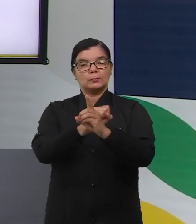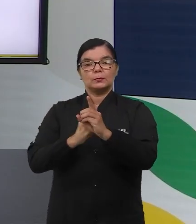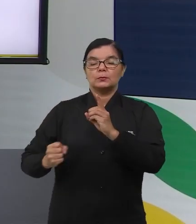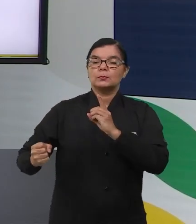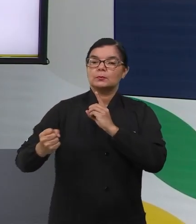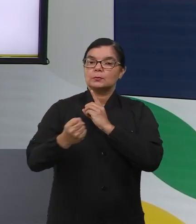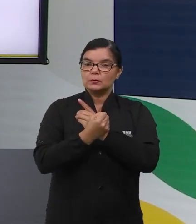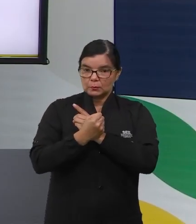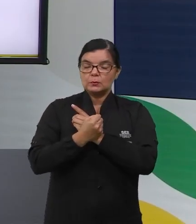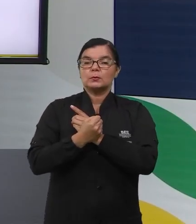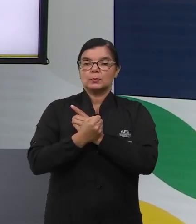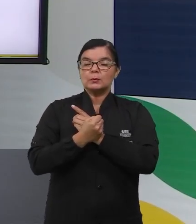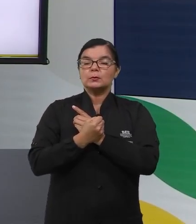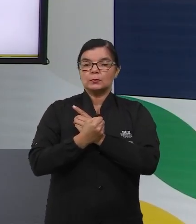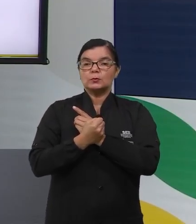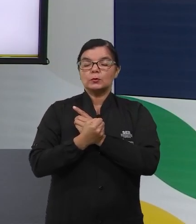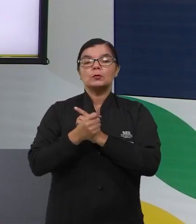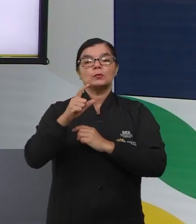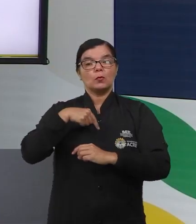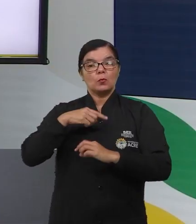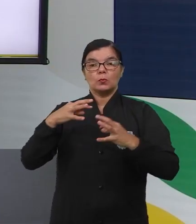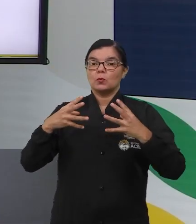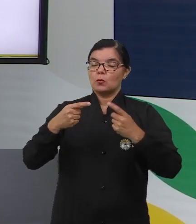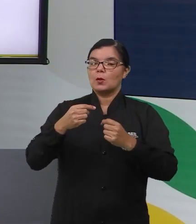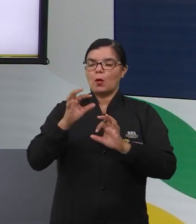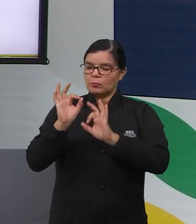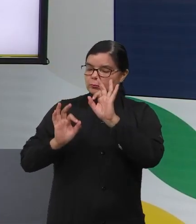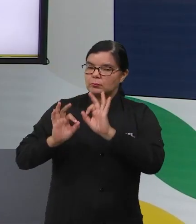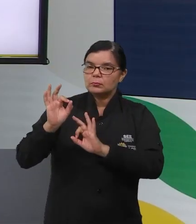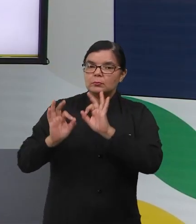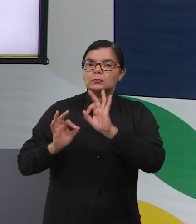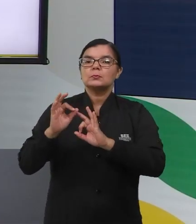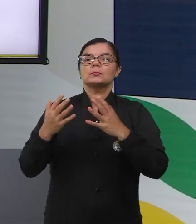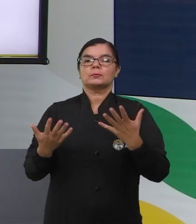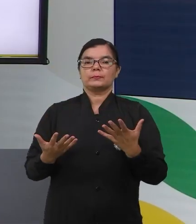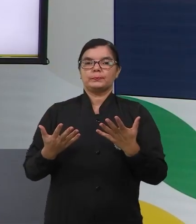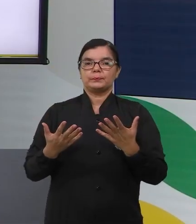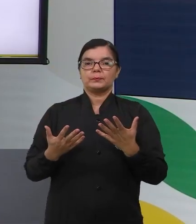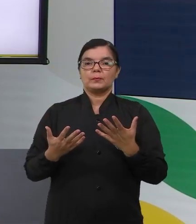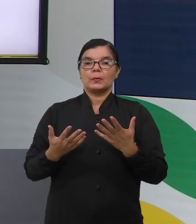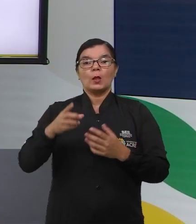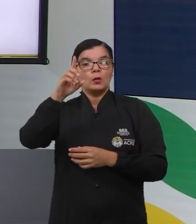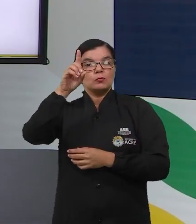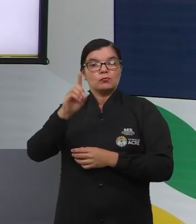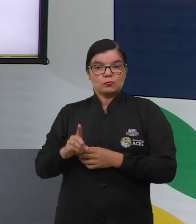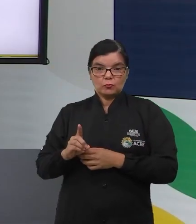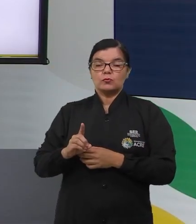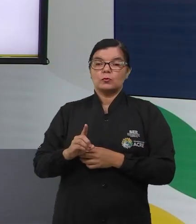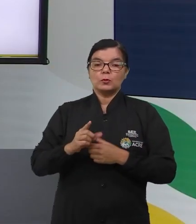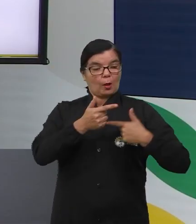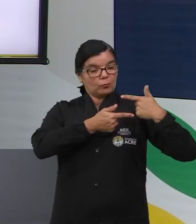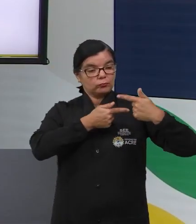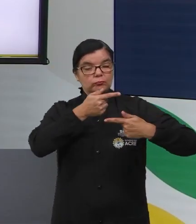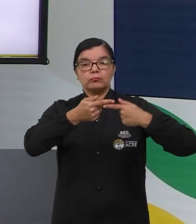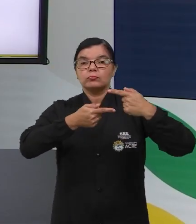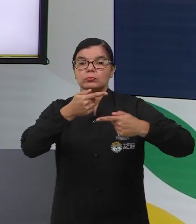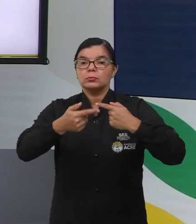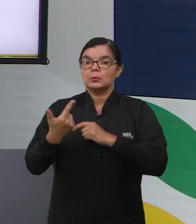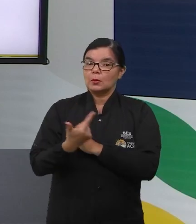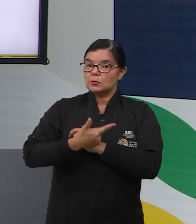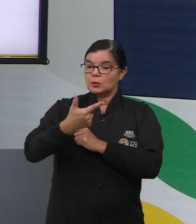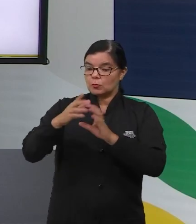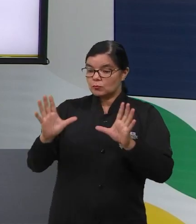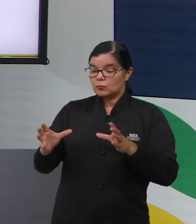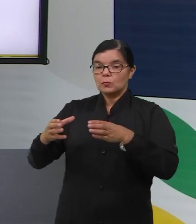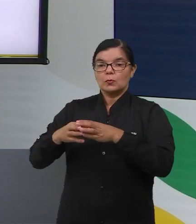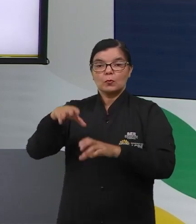social, pensando na função social. Isso, como se eu fosse organizar aqui, seria direitos de segunda geração, que é o direito